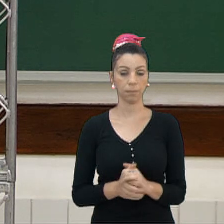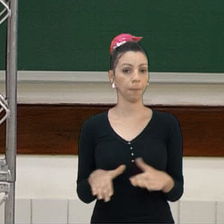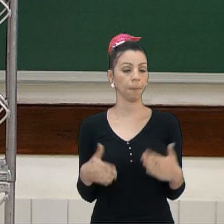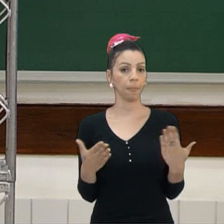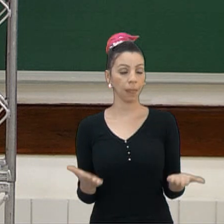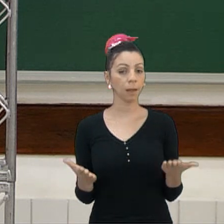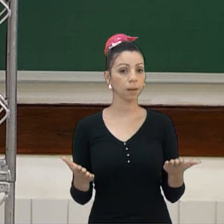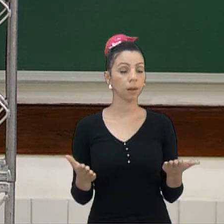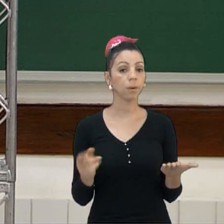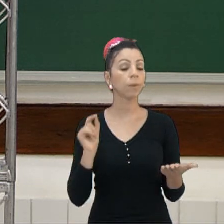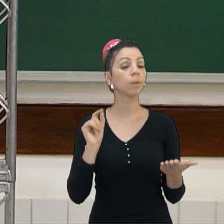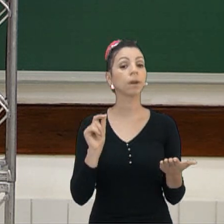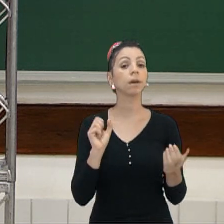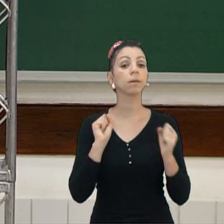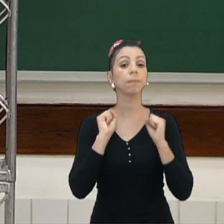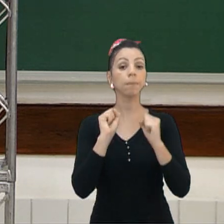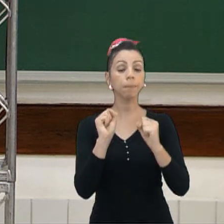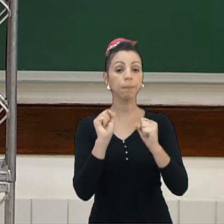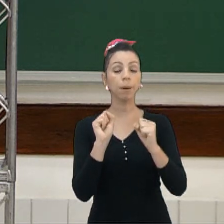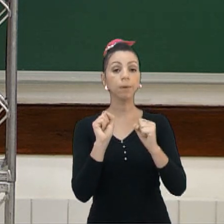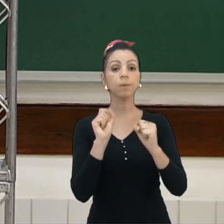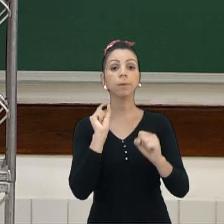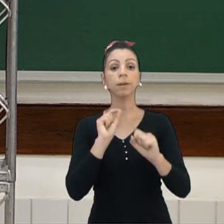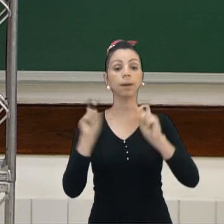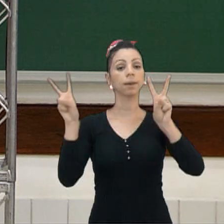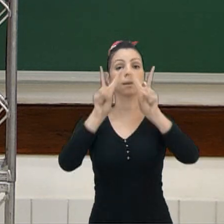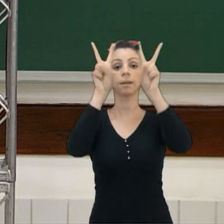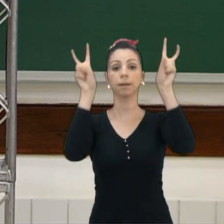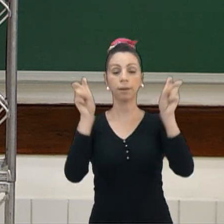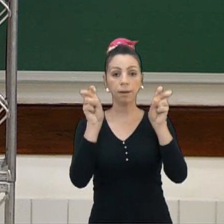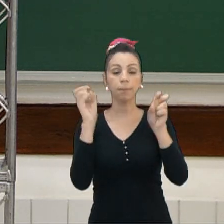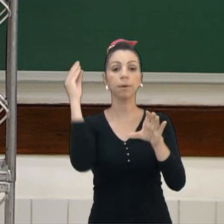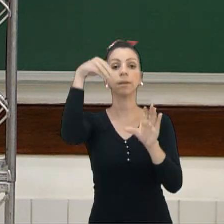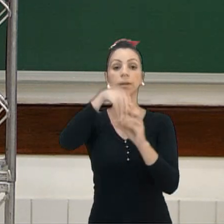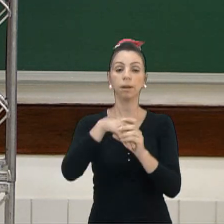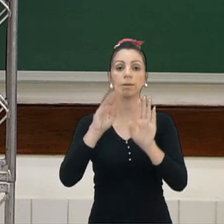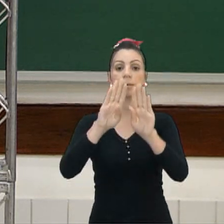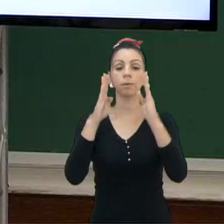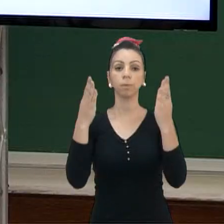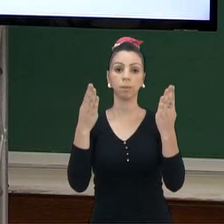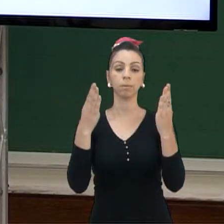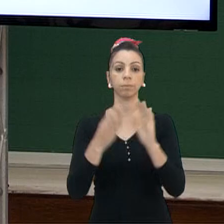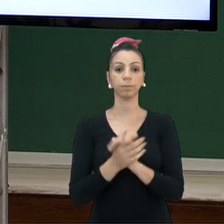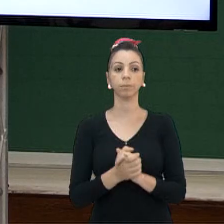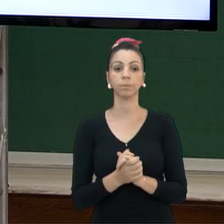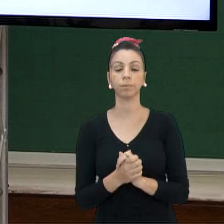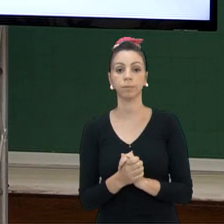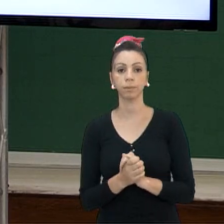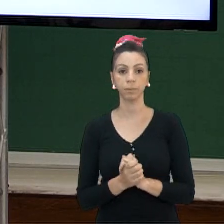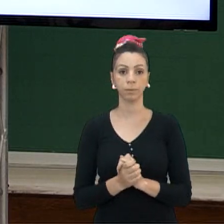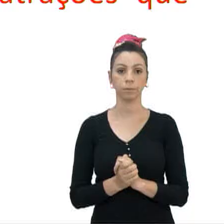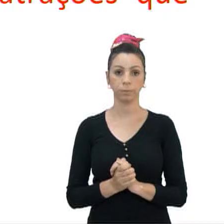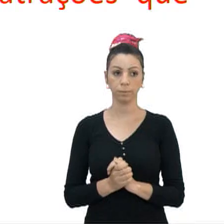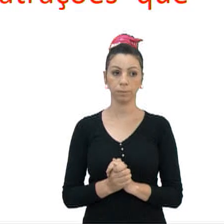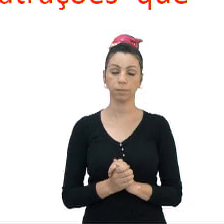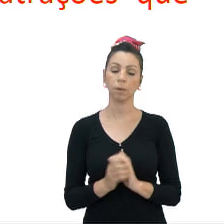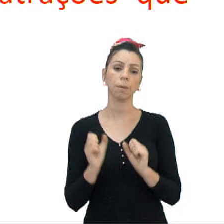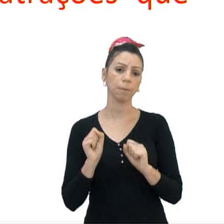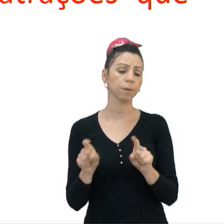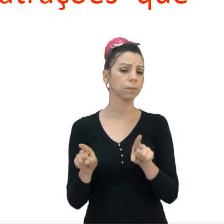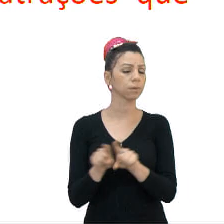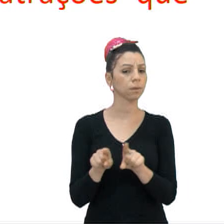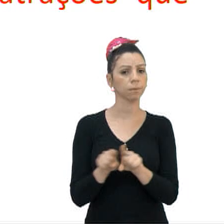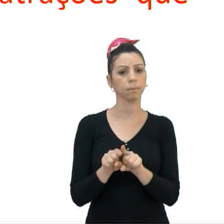Então, o que será que nós podemos explorar nesses folhetos, além dos pontos turísticos? Vamos ver, ó. Eu posso